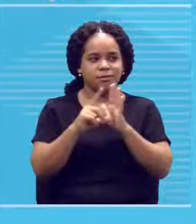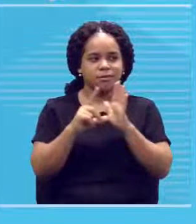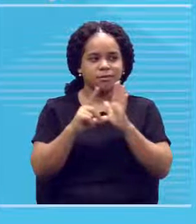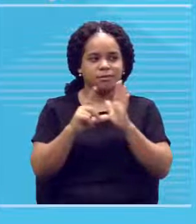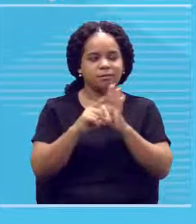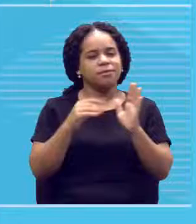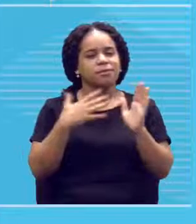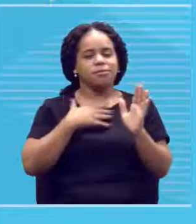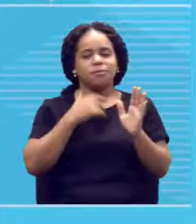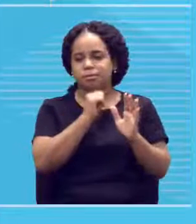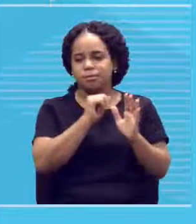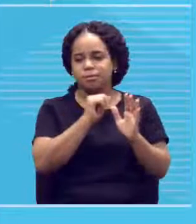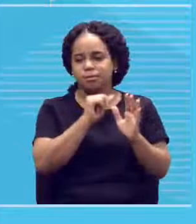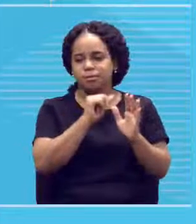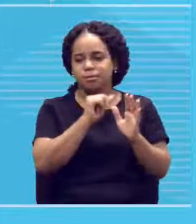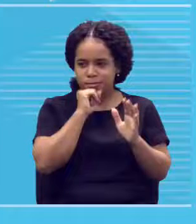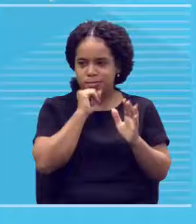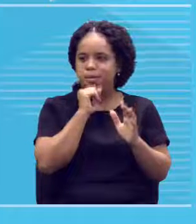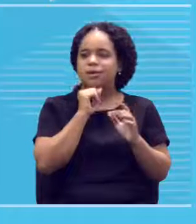muito o rapaz